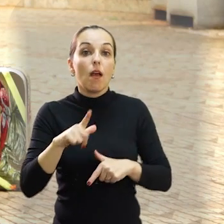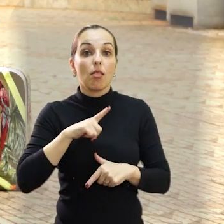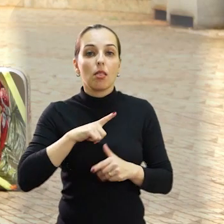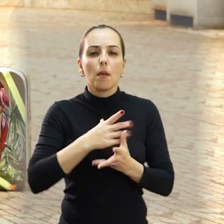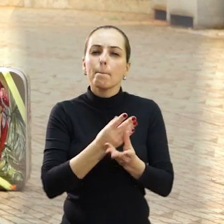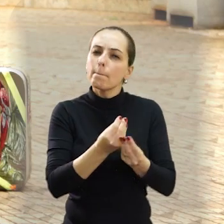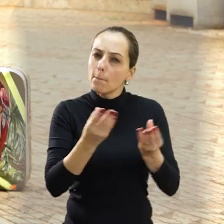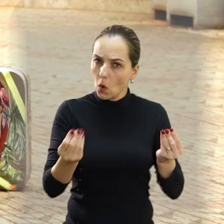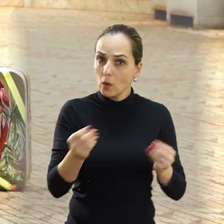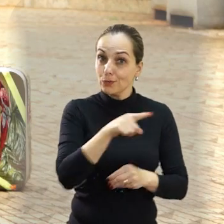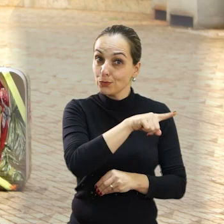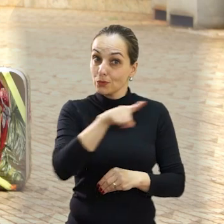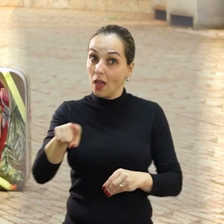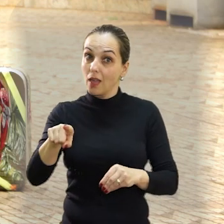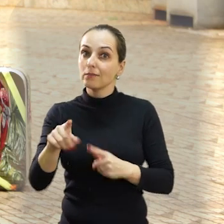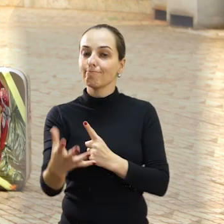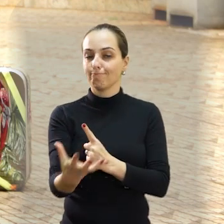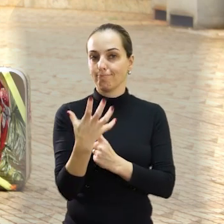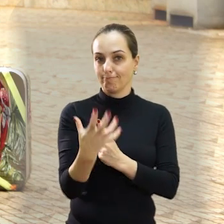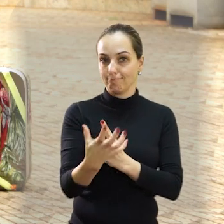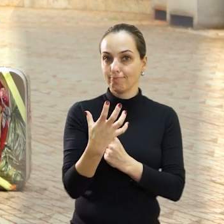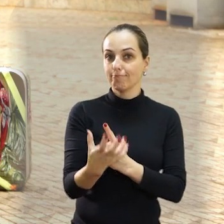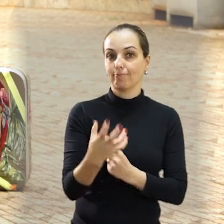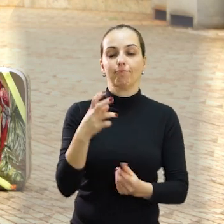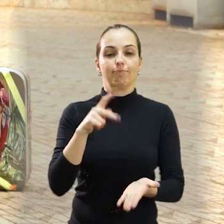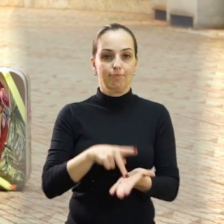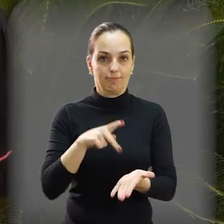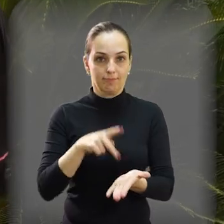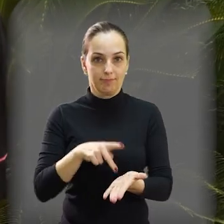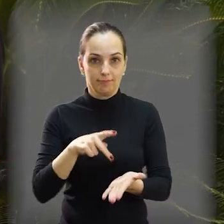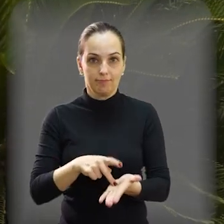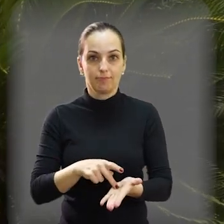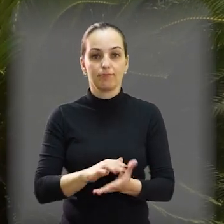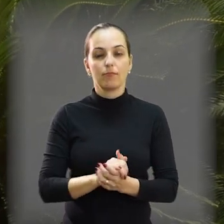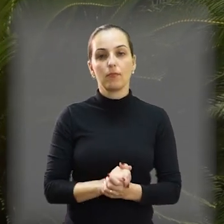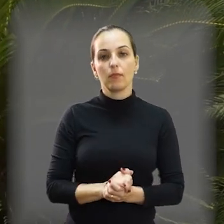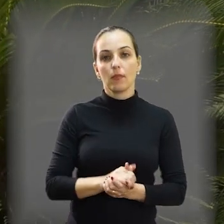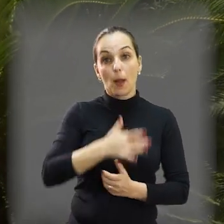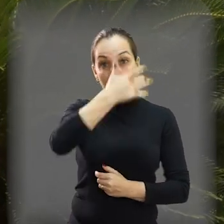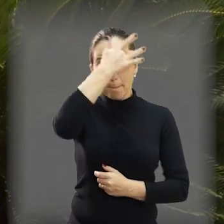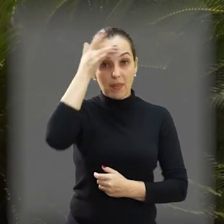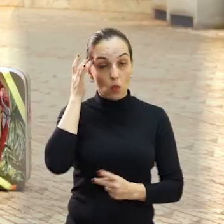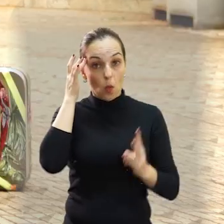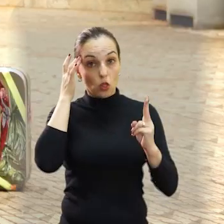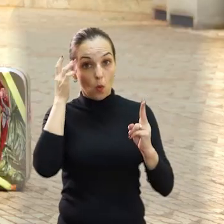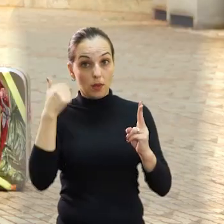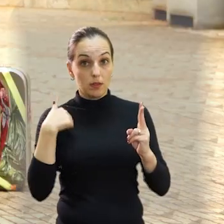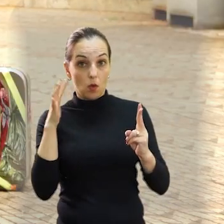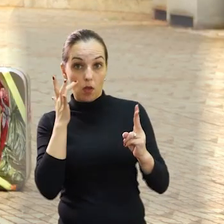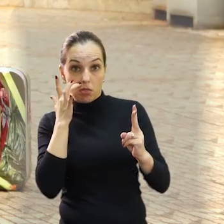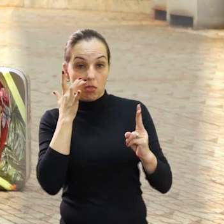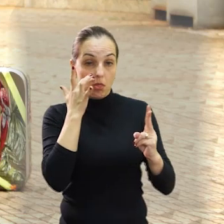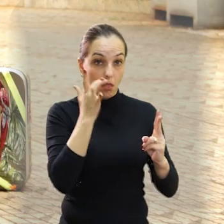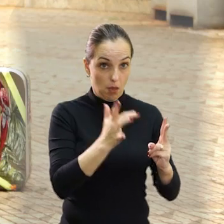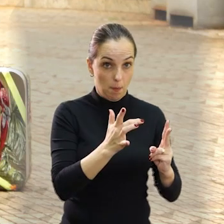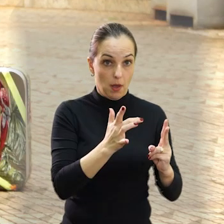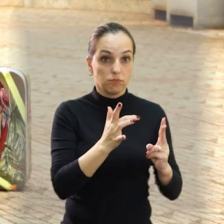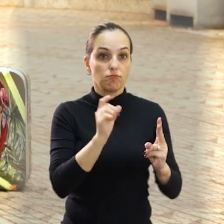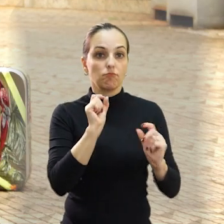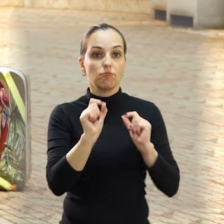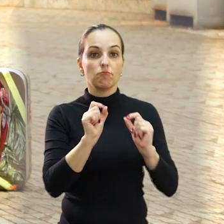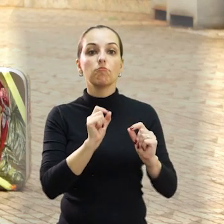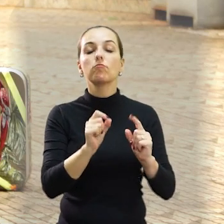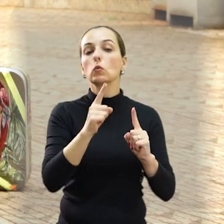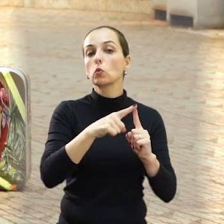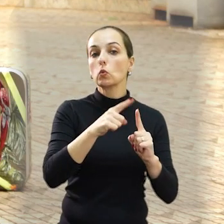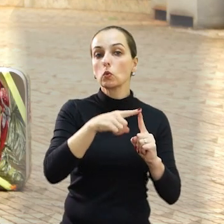muitos artistas, né? E muitos deles são verdadeiras inspirações. Vou citar duas pessoas no qual